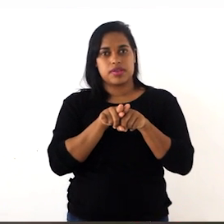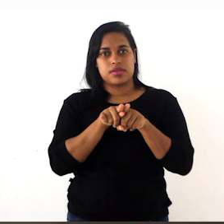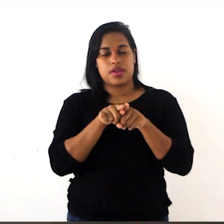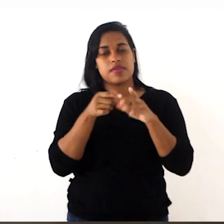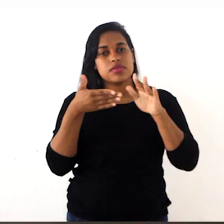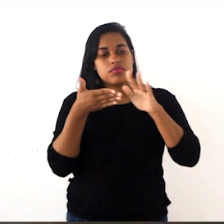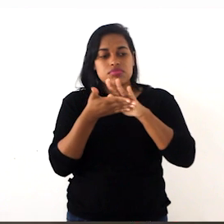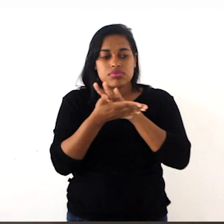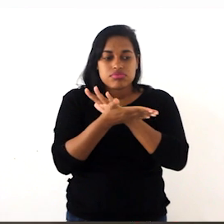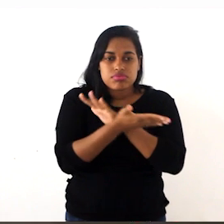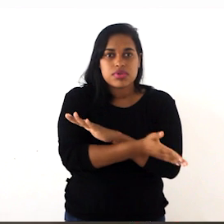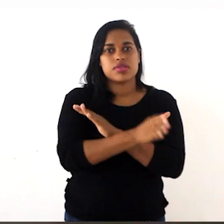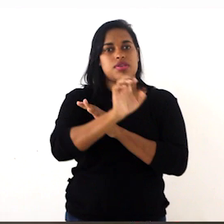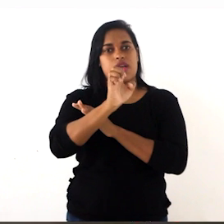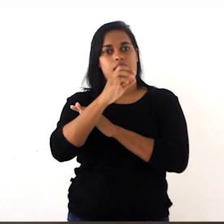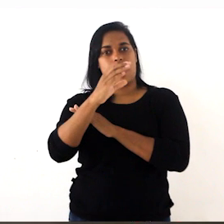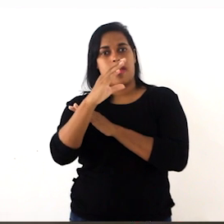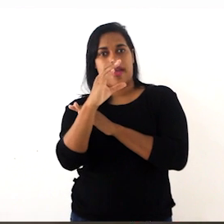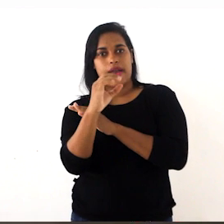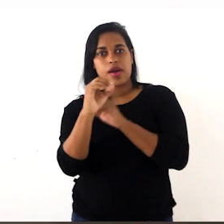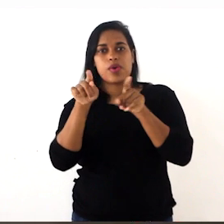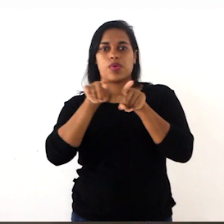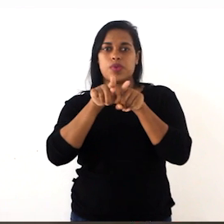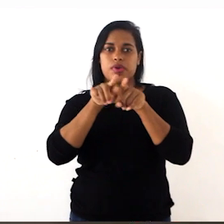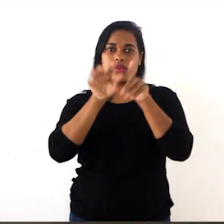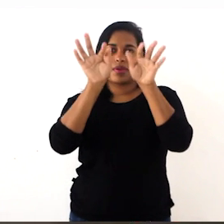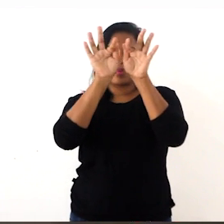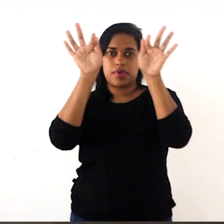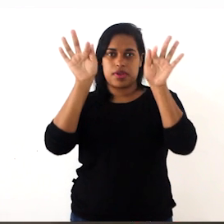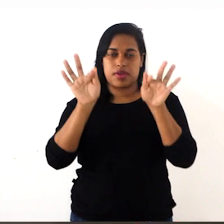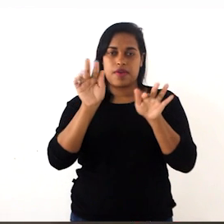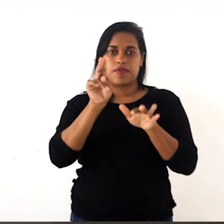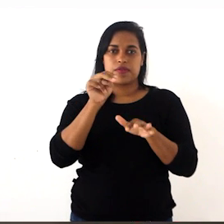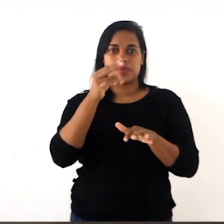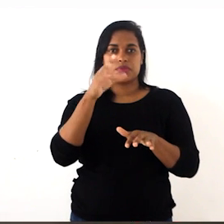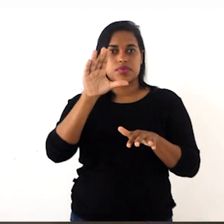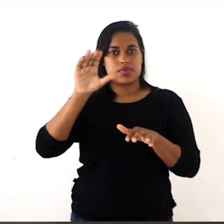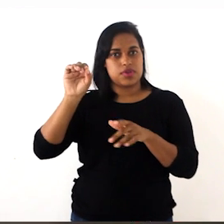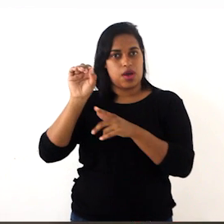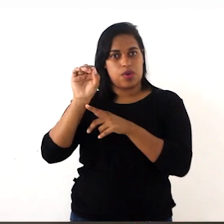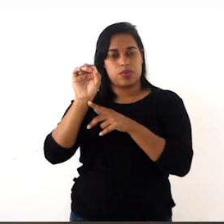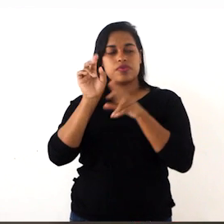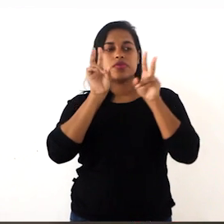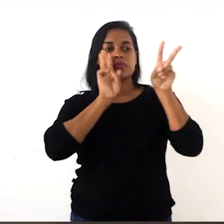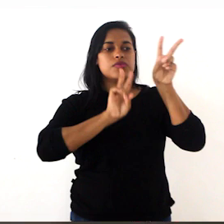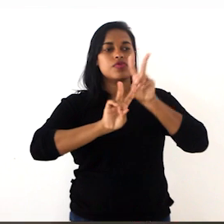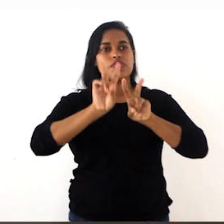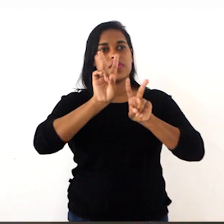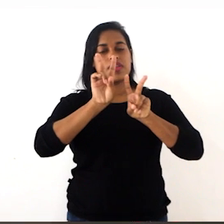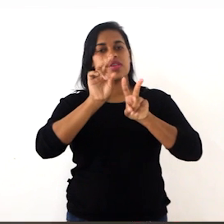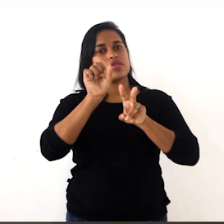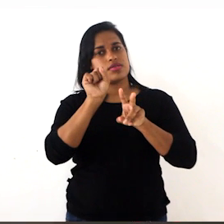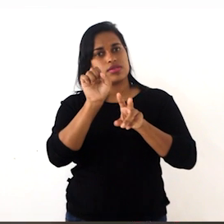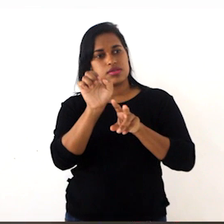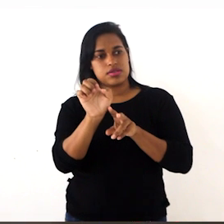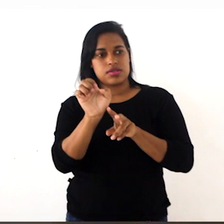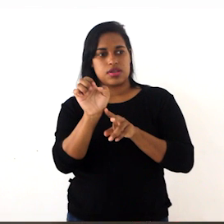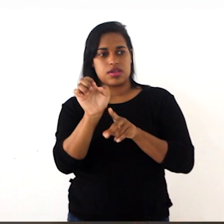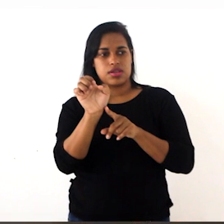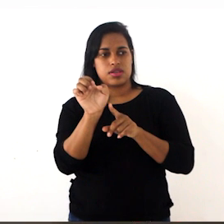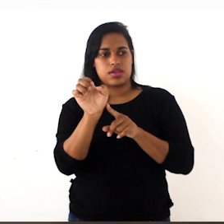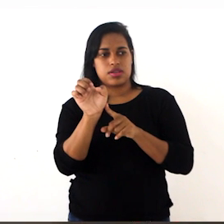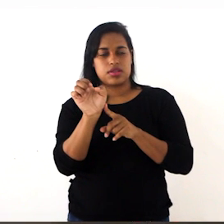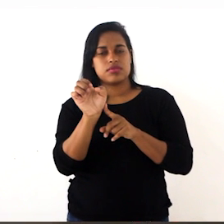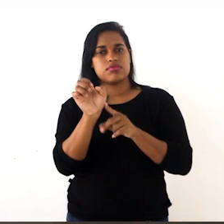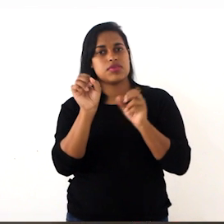impresso. Então, por isso que temos aqui echo e a função. Vamos salvar e vamos verificar se